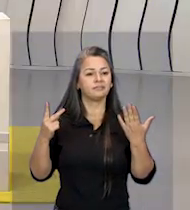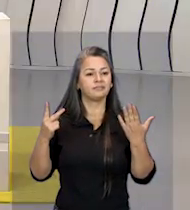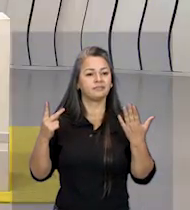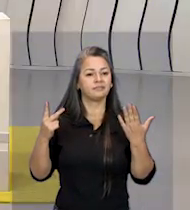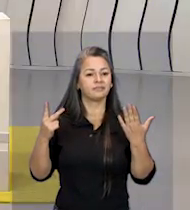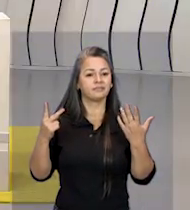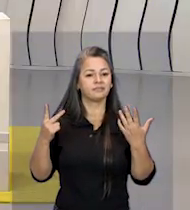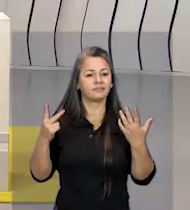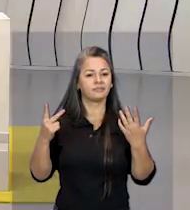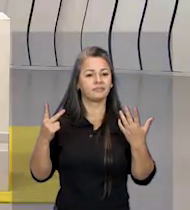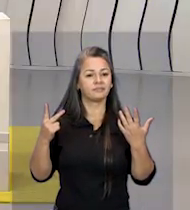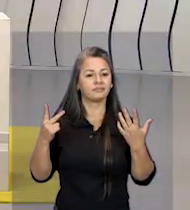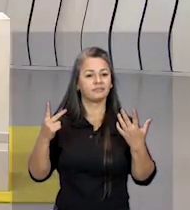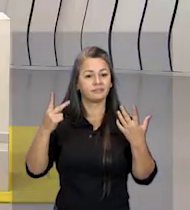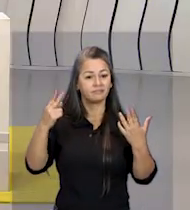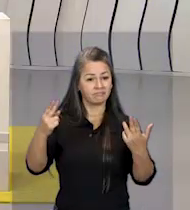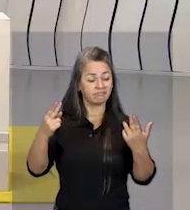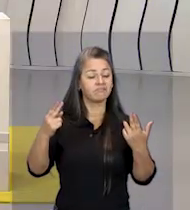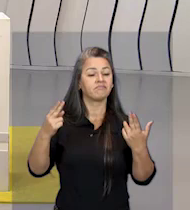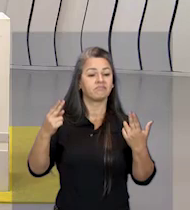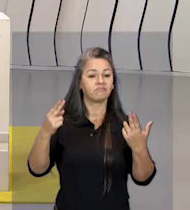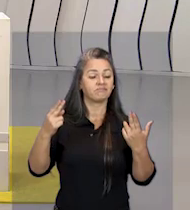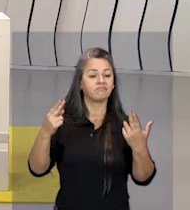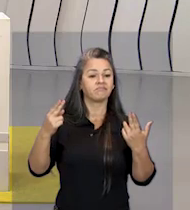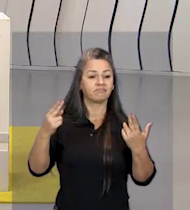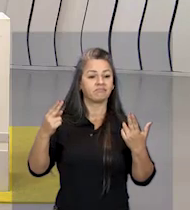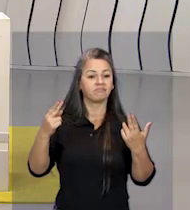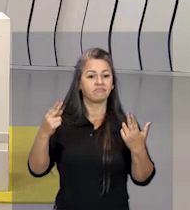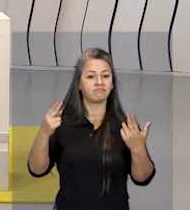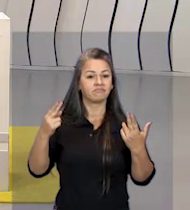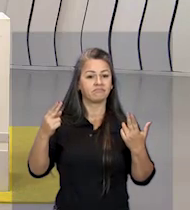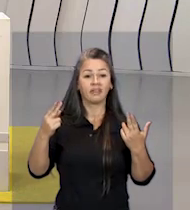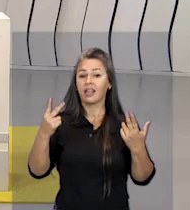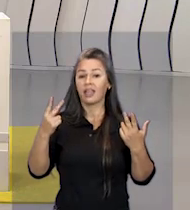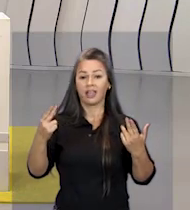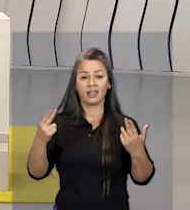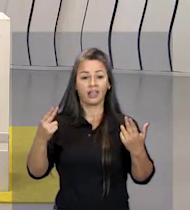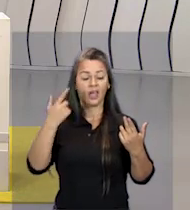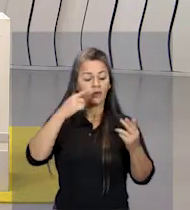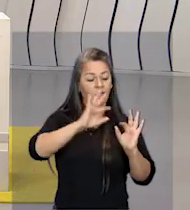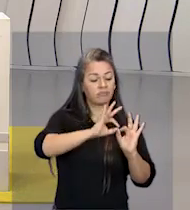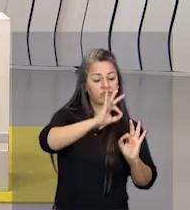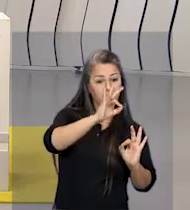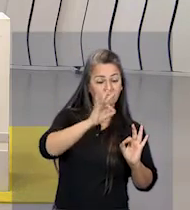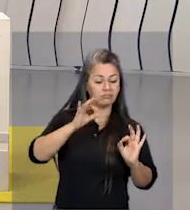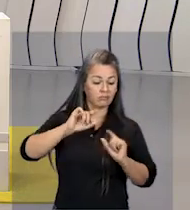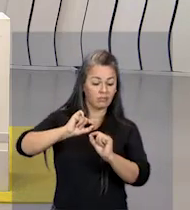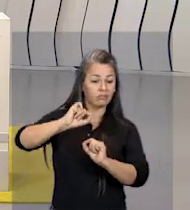é igual à relação entre os triângulos, entre os lados.